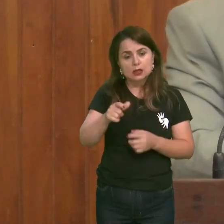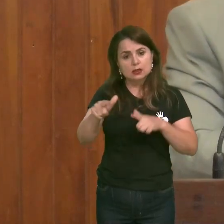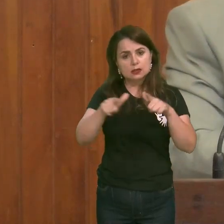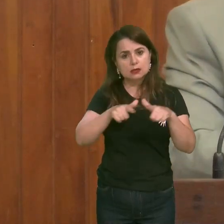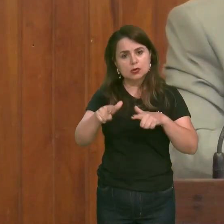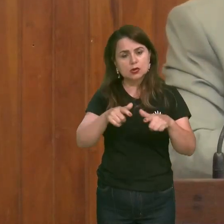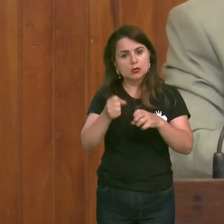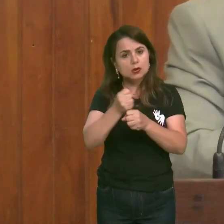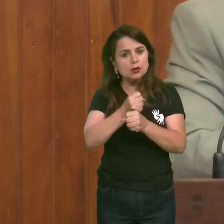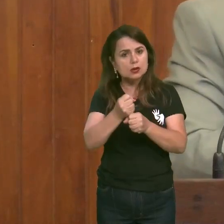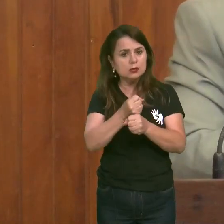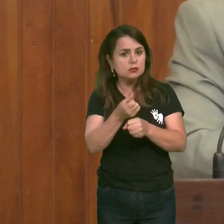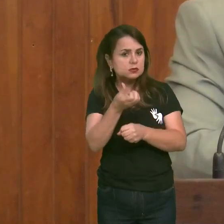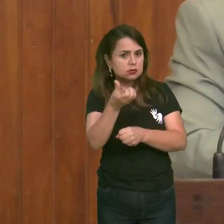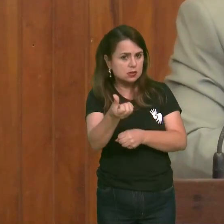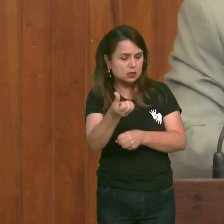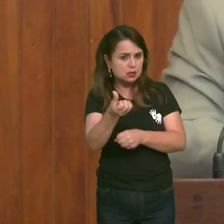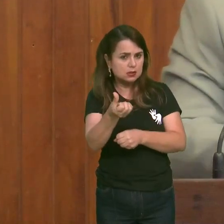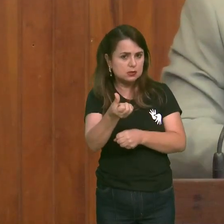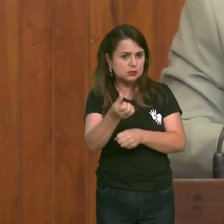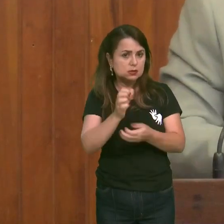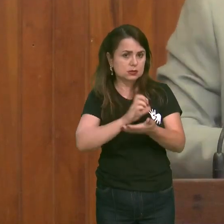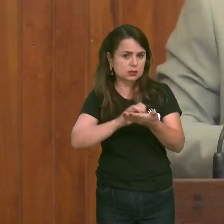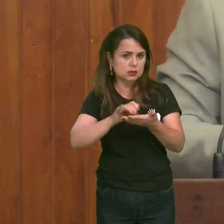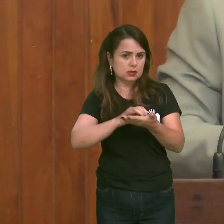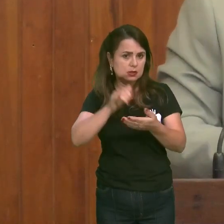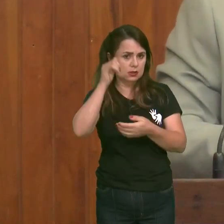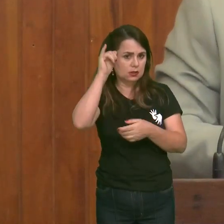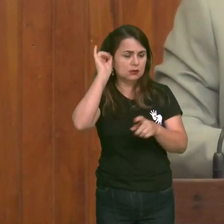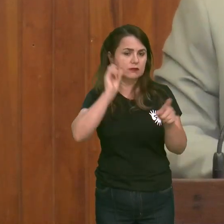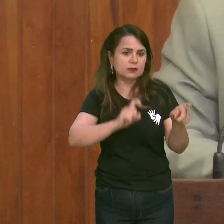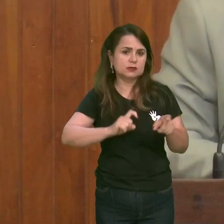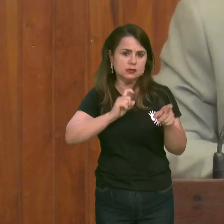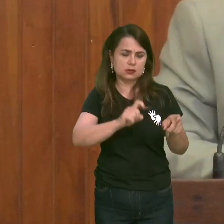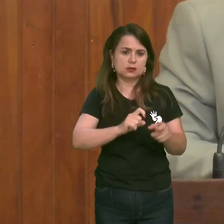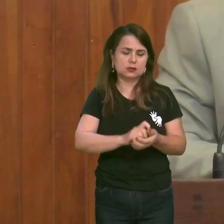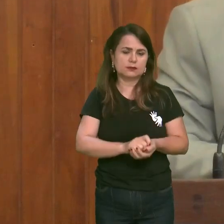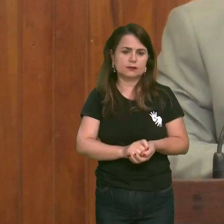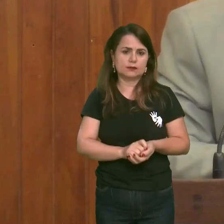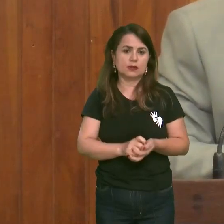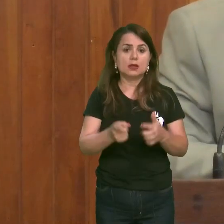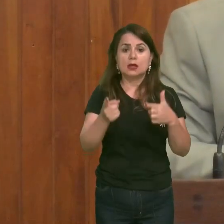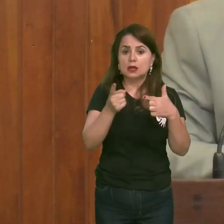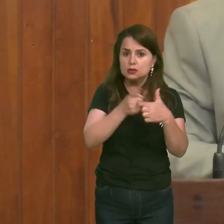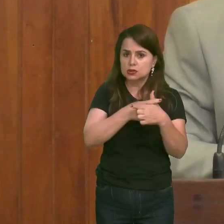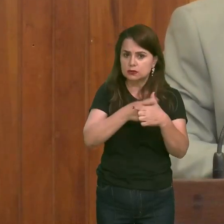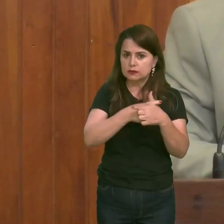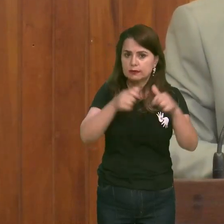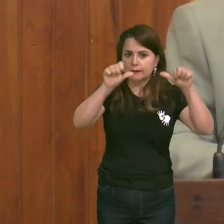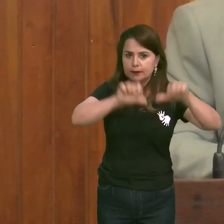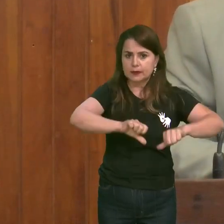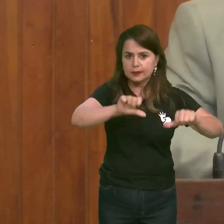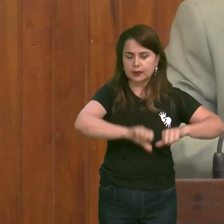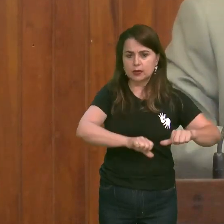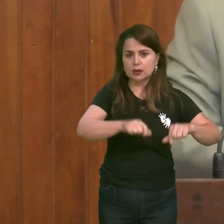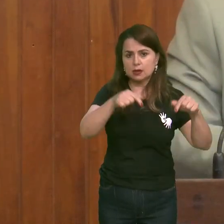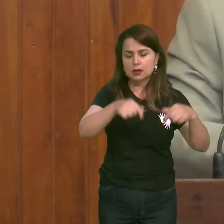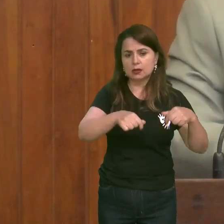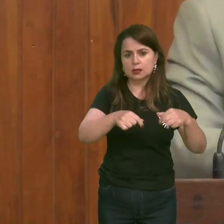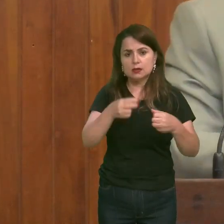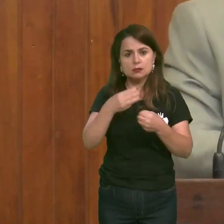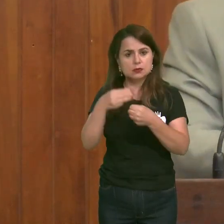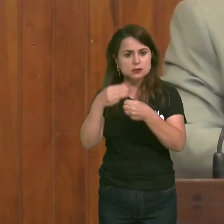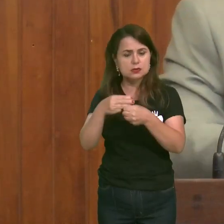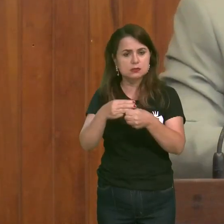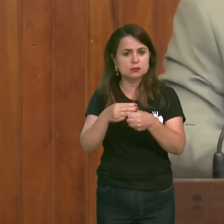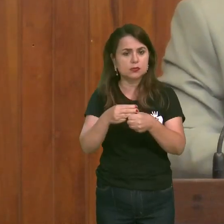pasta Secretaria da Fazenda a maior dívida desse município de vereador Custódio chama-se prem que é um